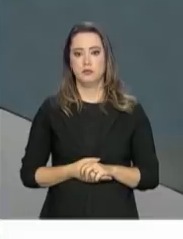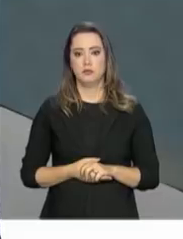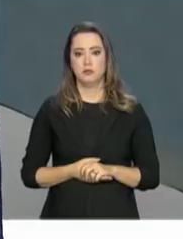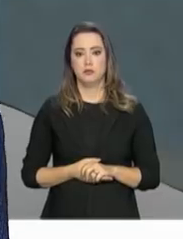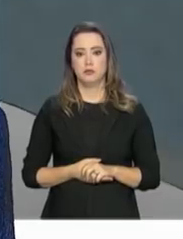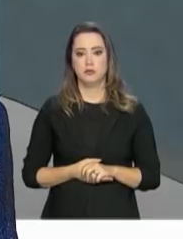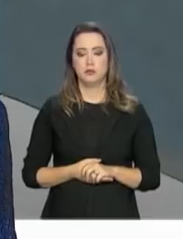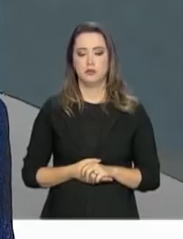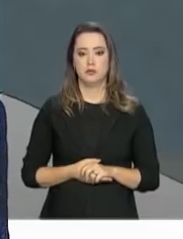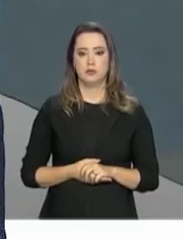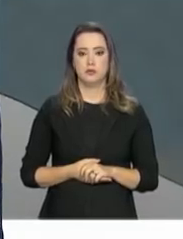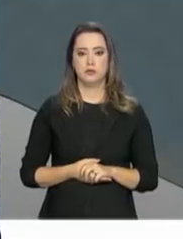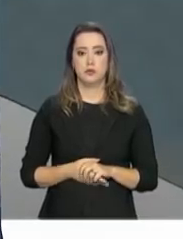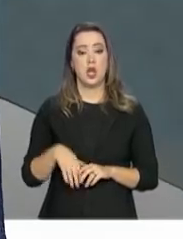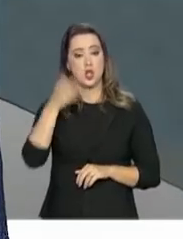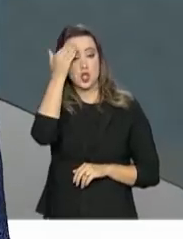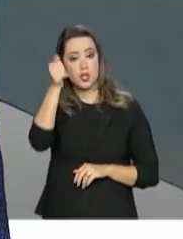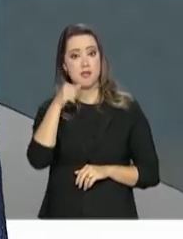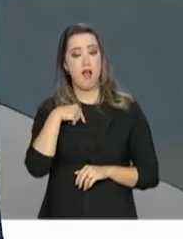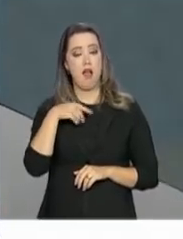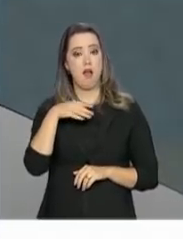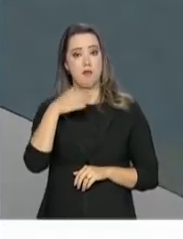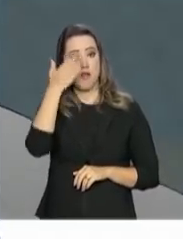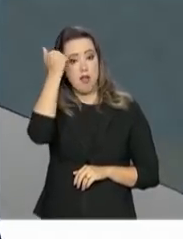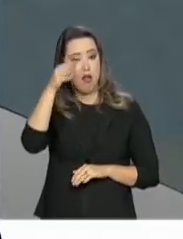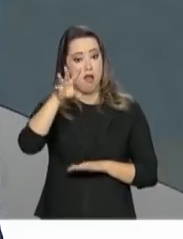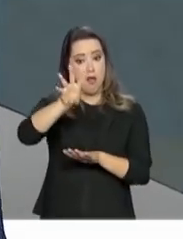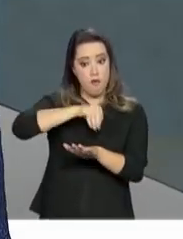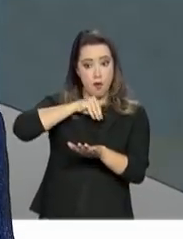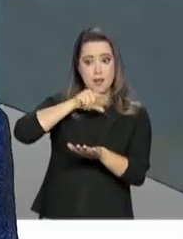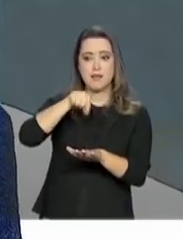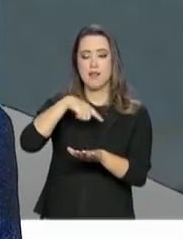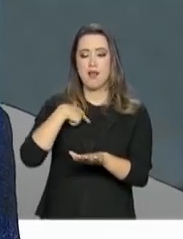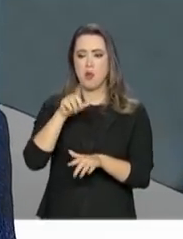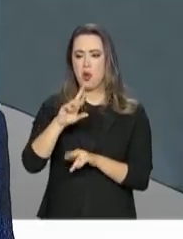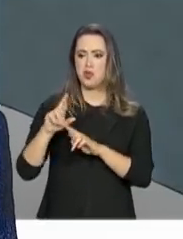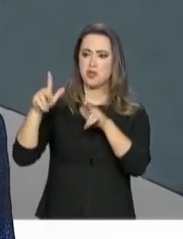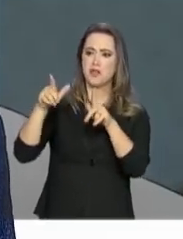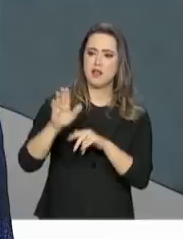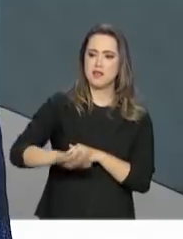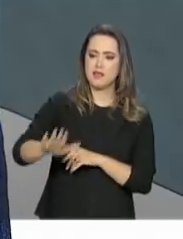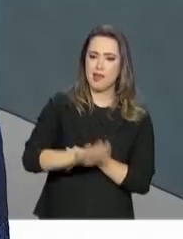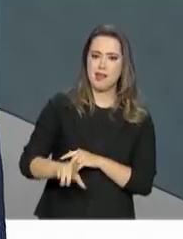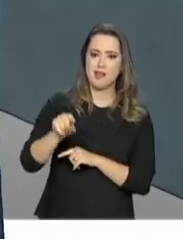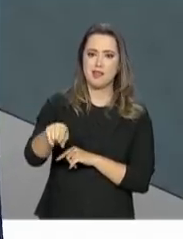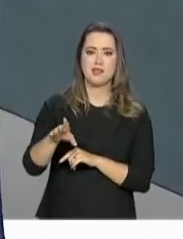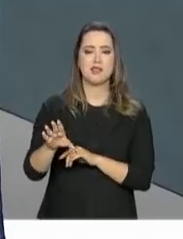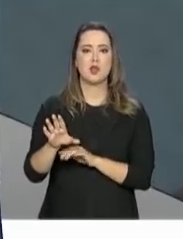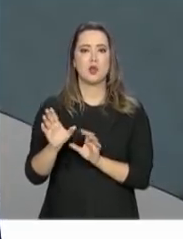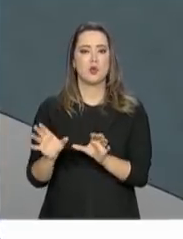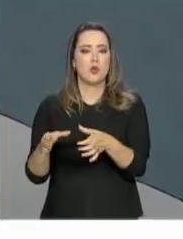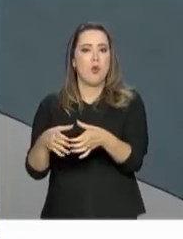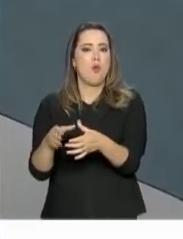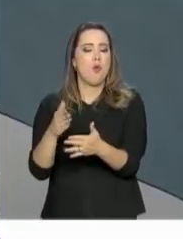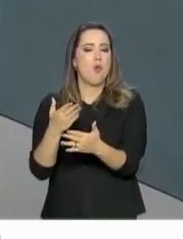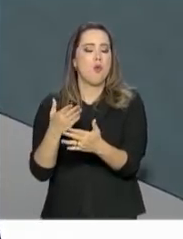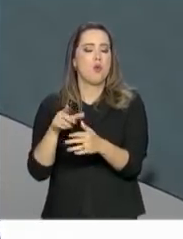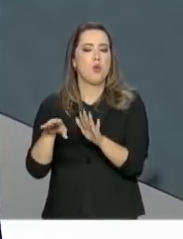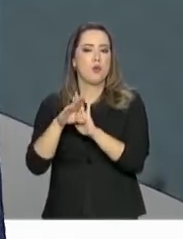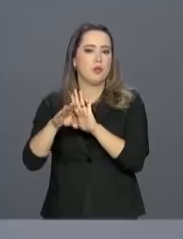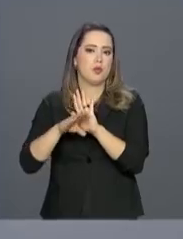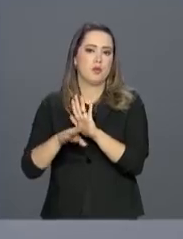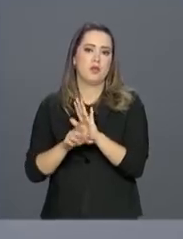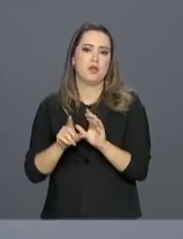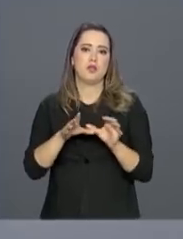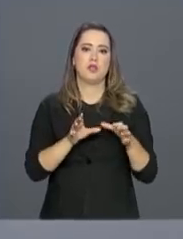informações das professoras e diretoras falando da diferença do aluno do projeto e da escola revela do dia a